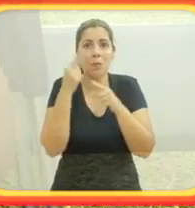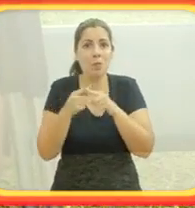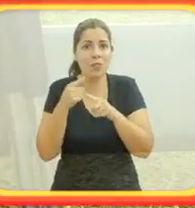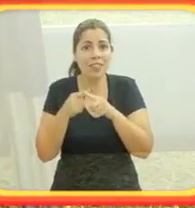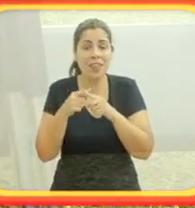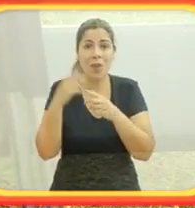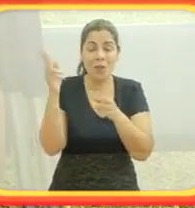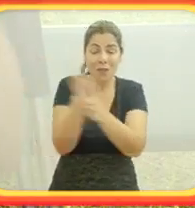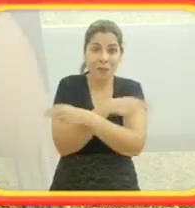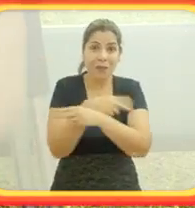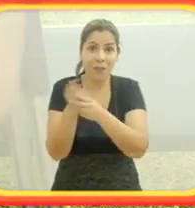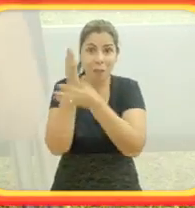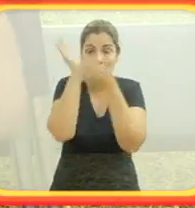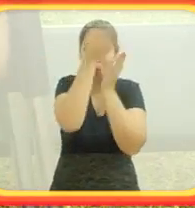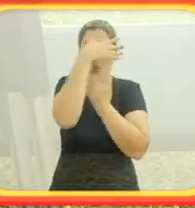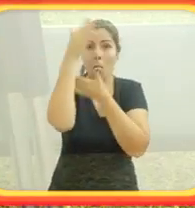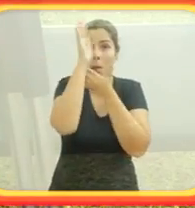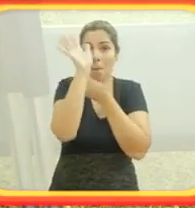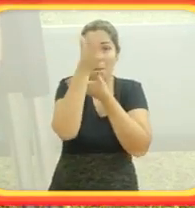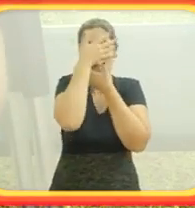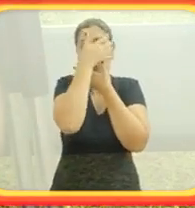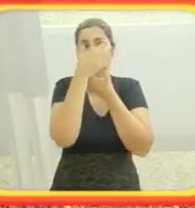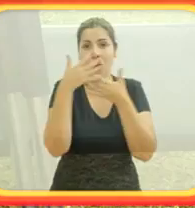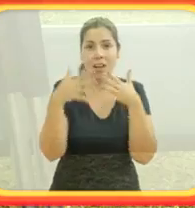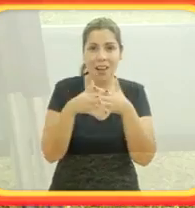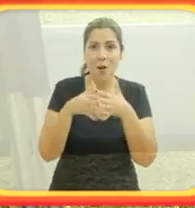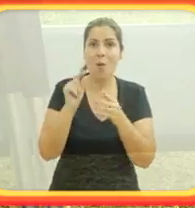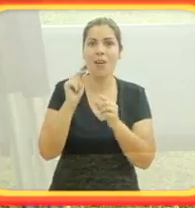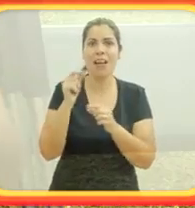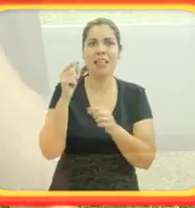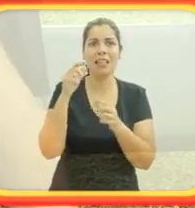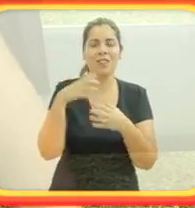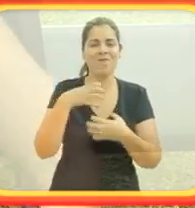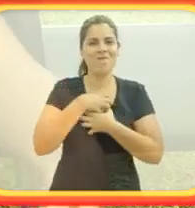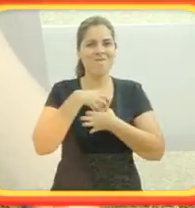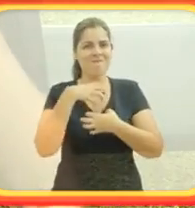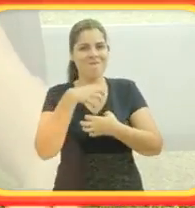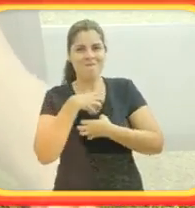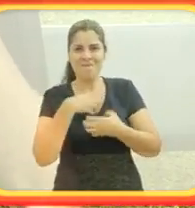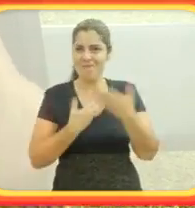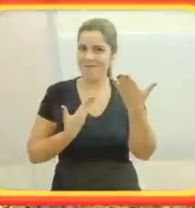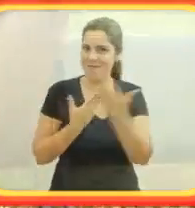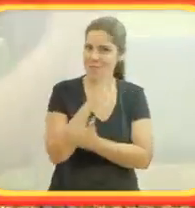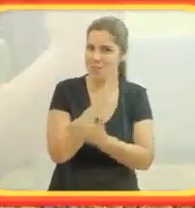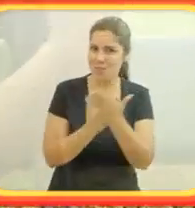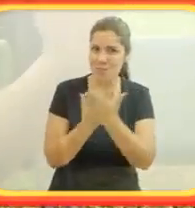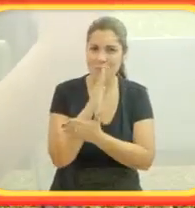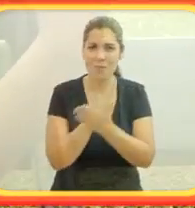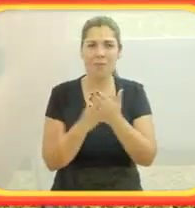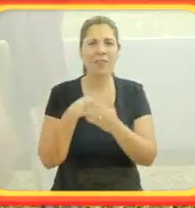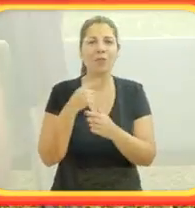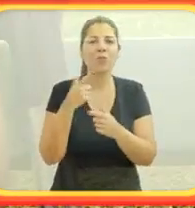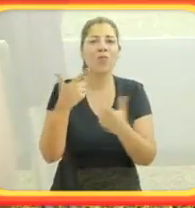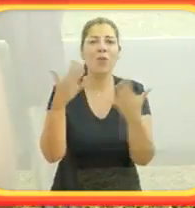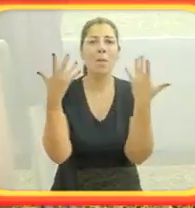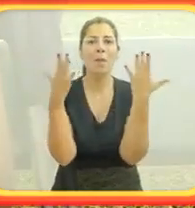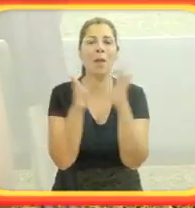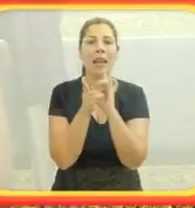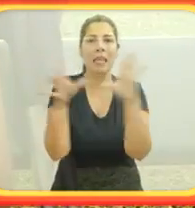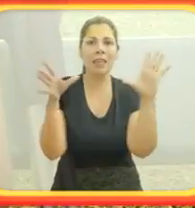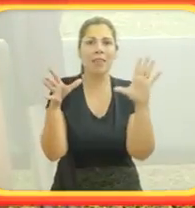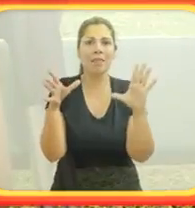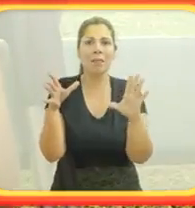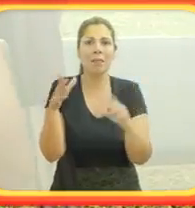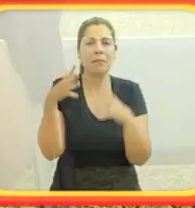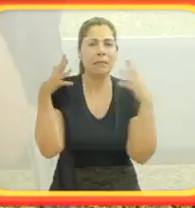vento acaba saindo o véu da cabeça, fica bem desconfortável. E como eu não tenho as mãos livres, né,